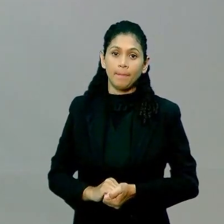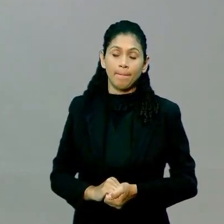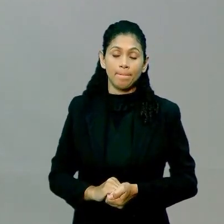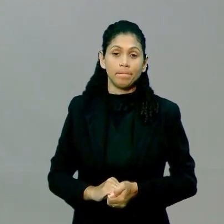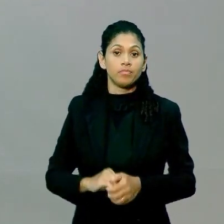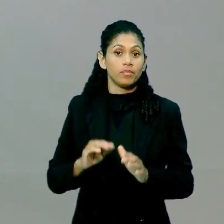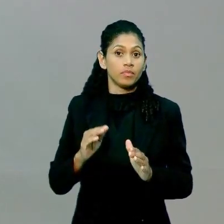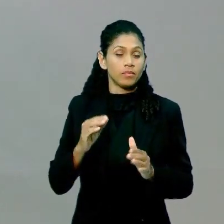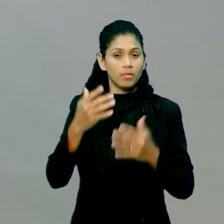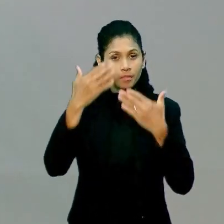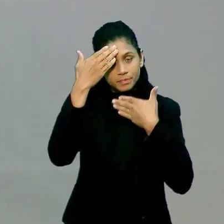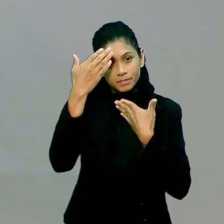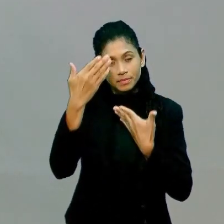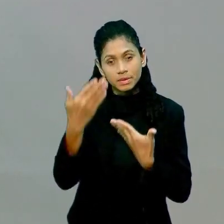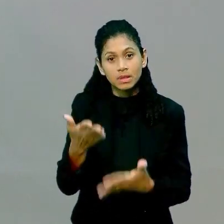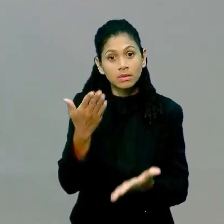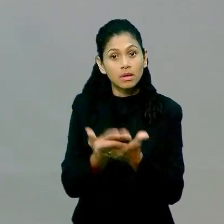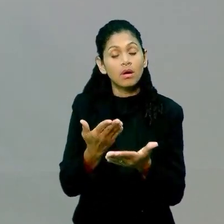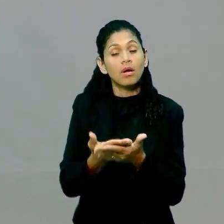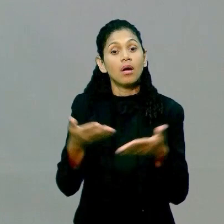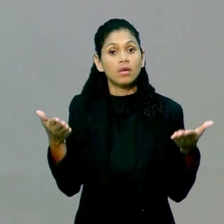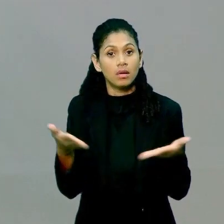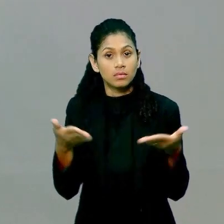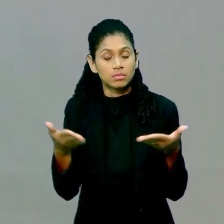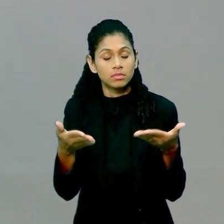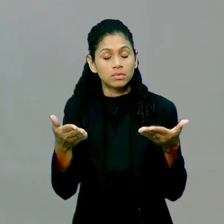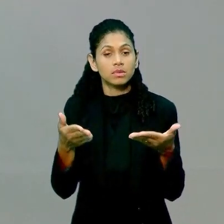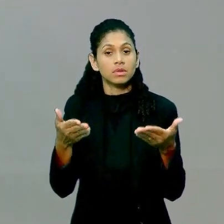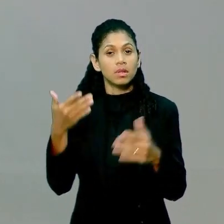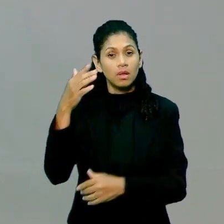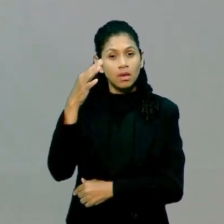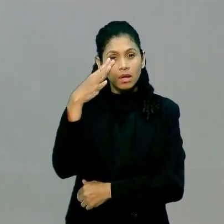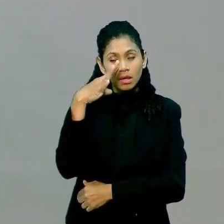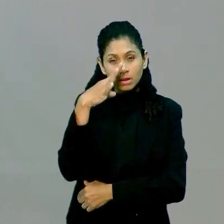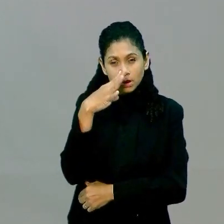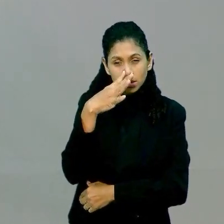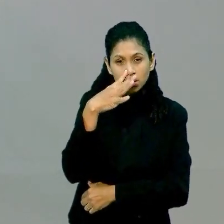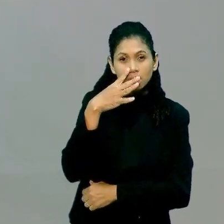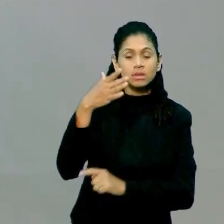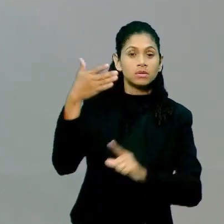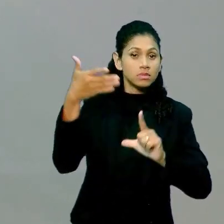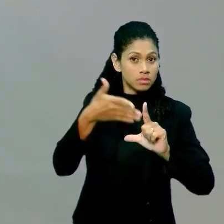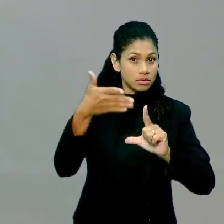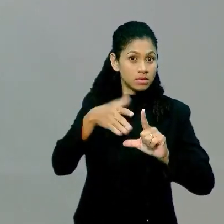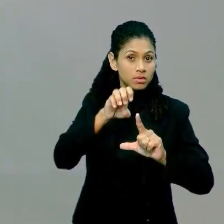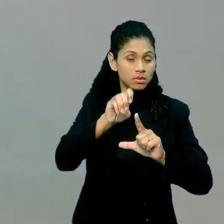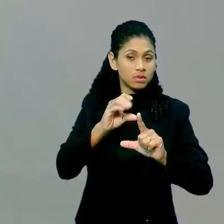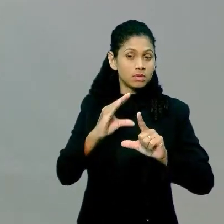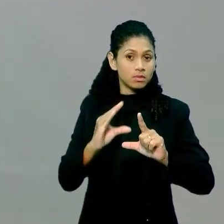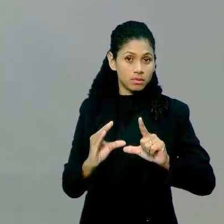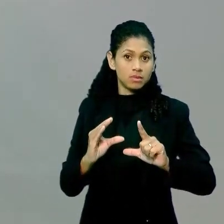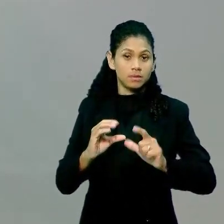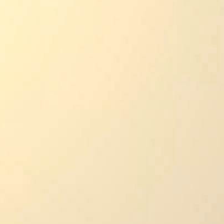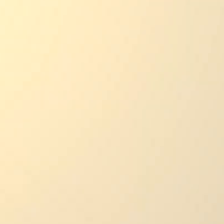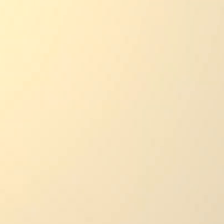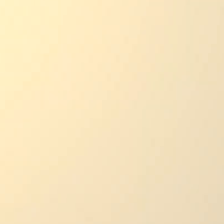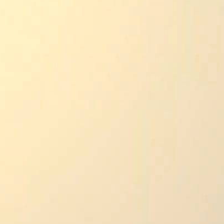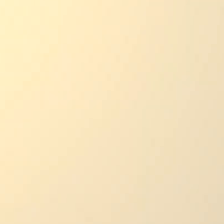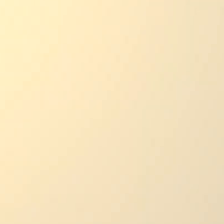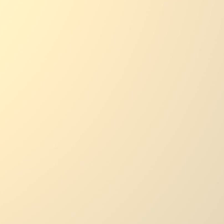é isso. Muito obrigado pela aula de hoje. Para essas e outras aulas, fique com a gente e acesse a nossa plataforma.